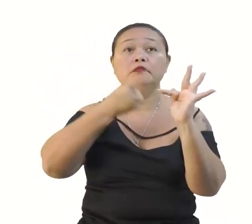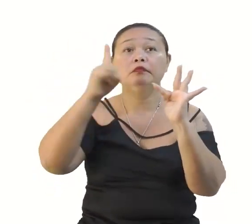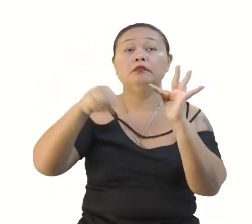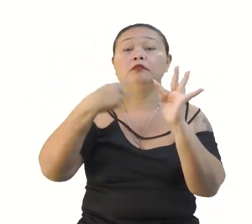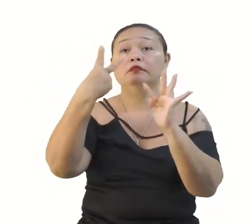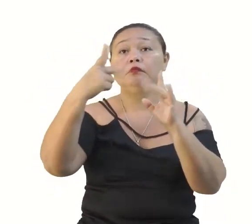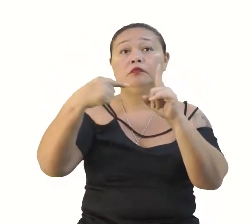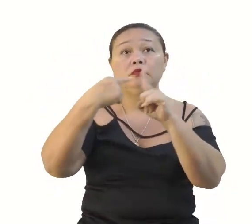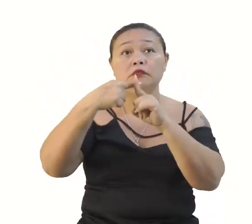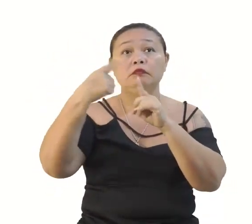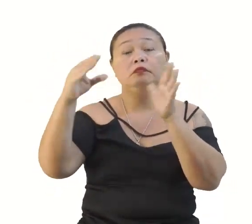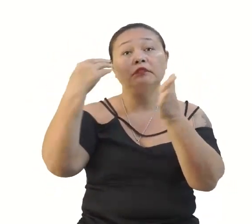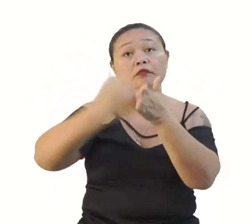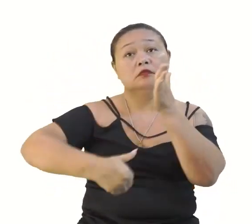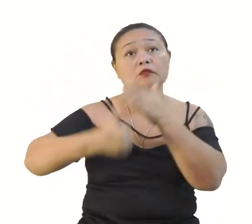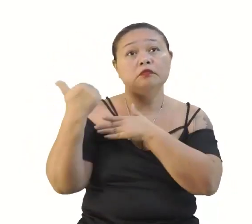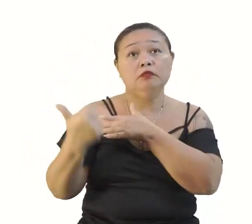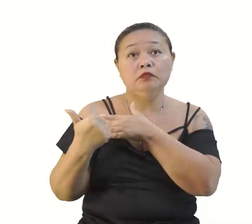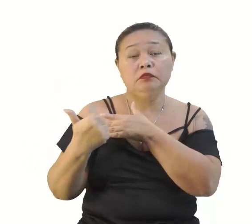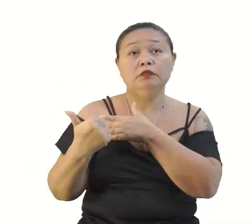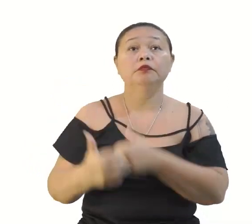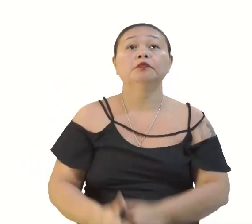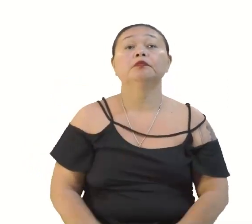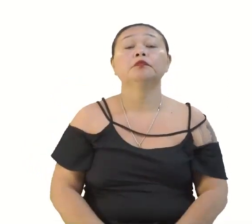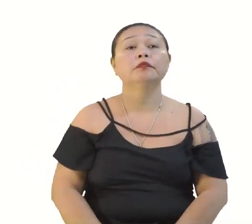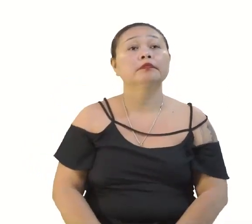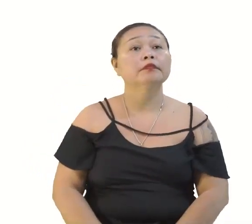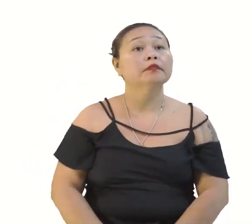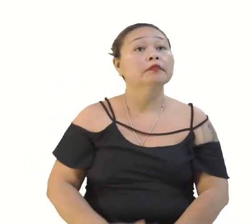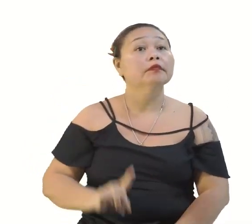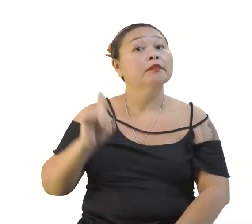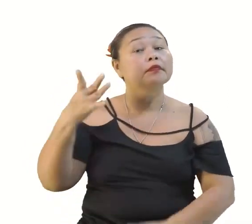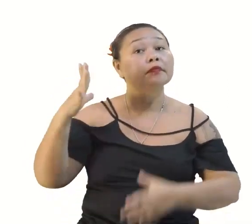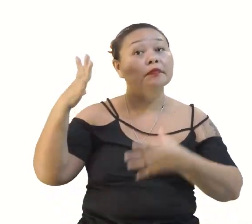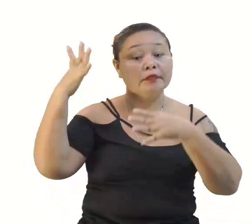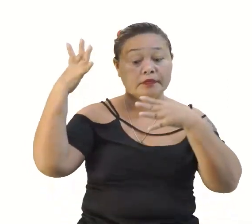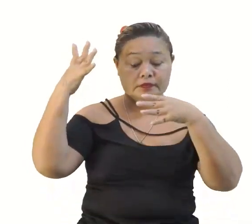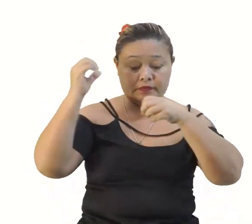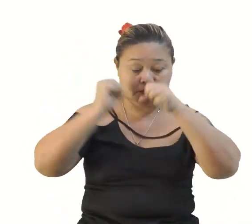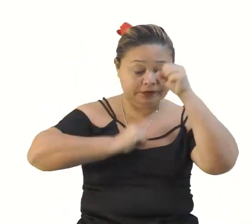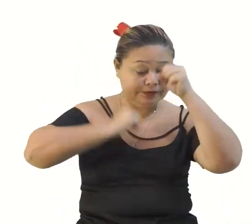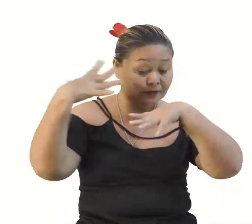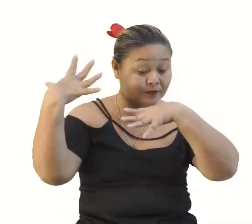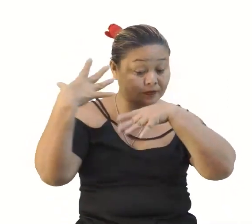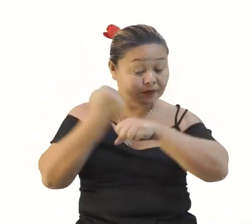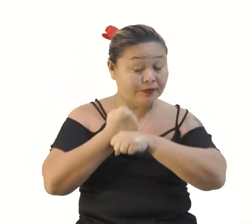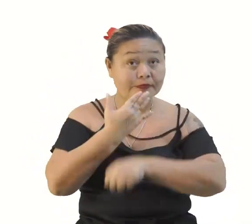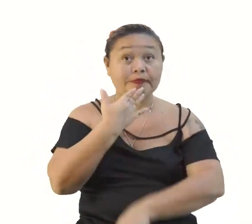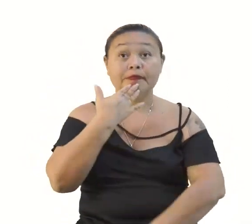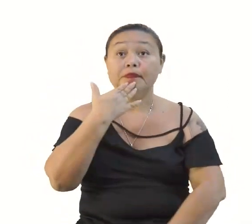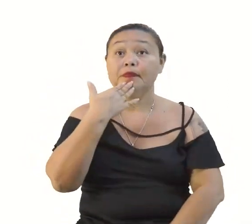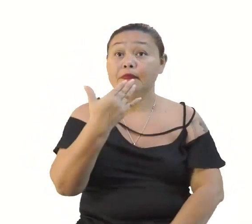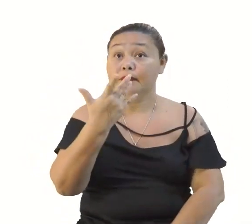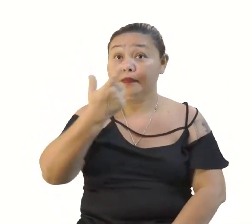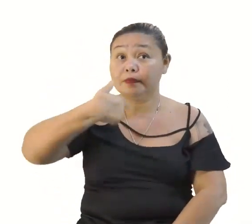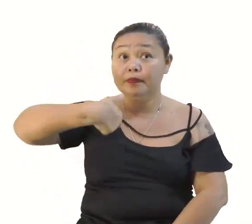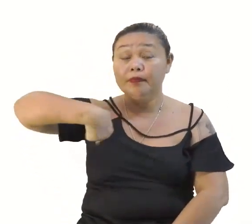igual a 2x menos 1. Máquina de calcular pede que